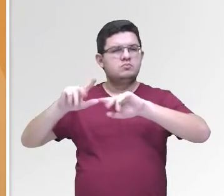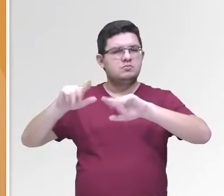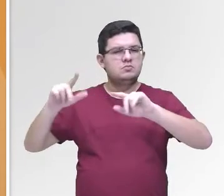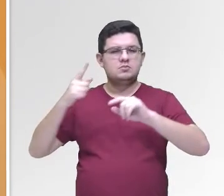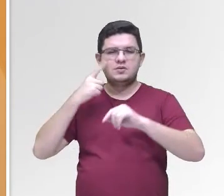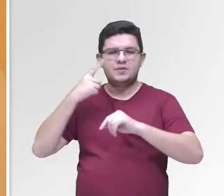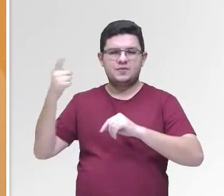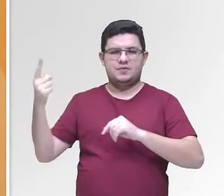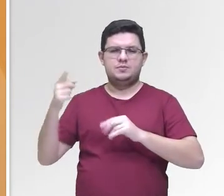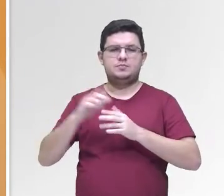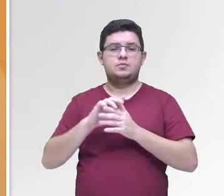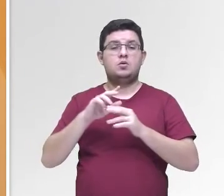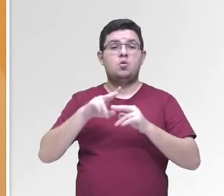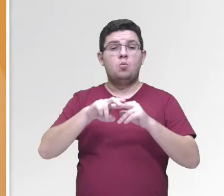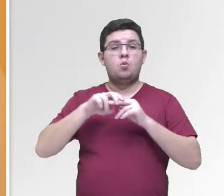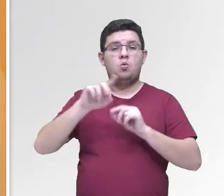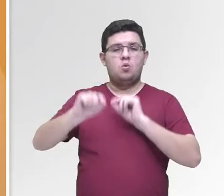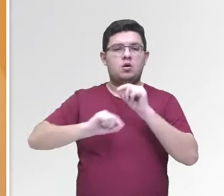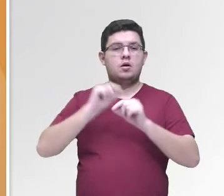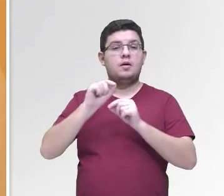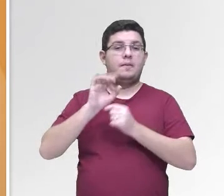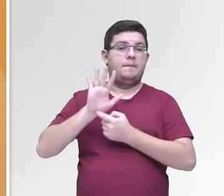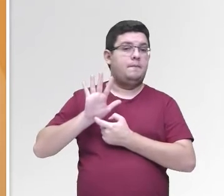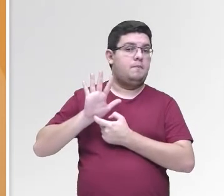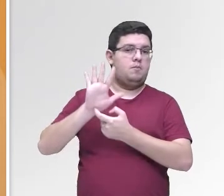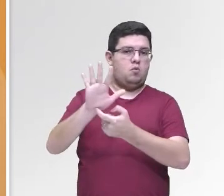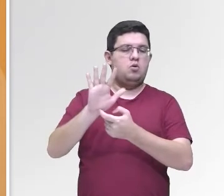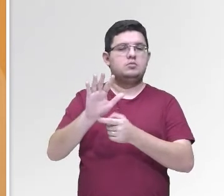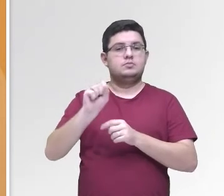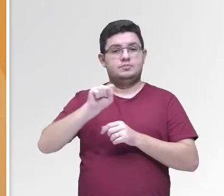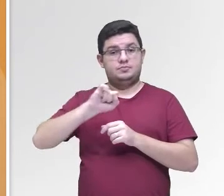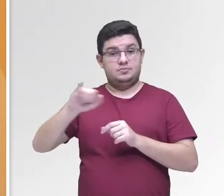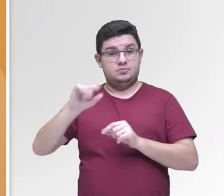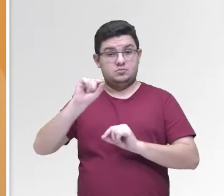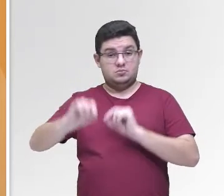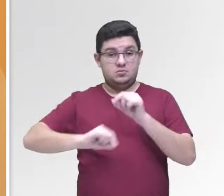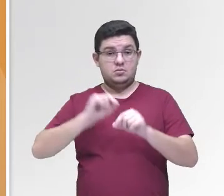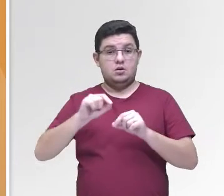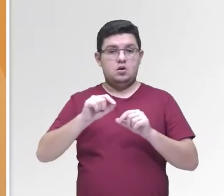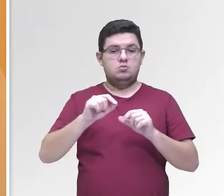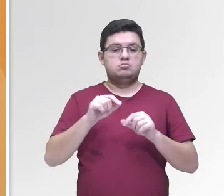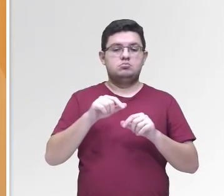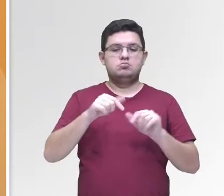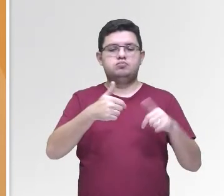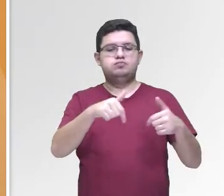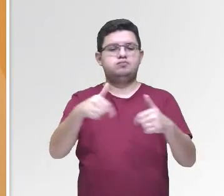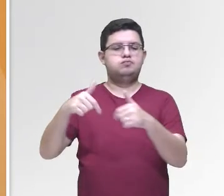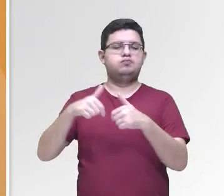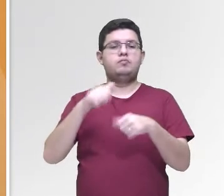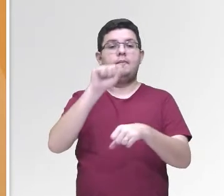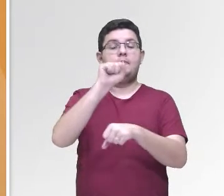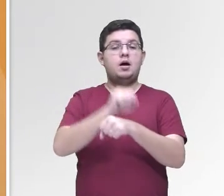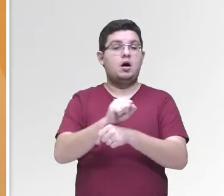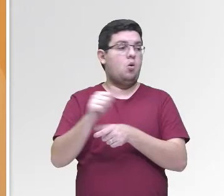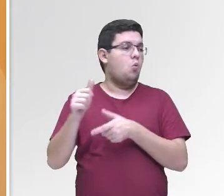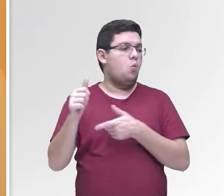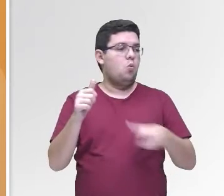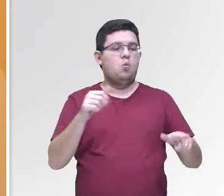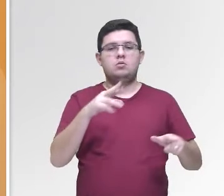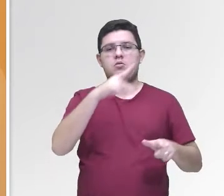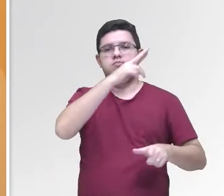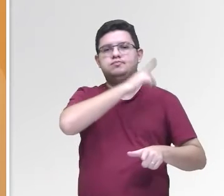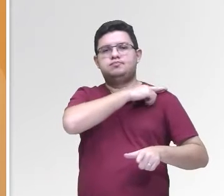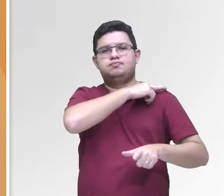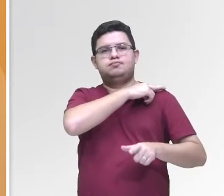vídeo, né? Justamente para mostrar que se a linha de montagem parasse, né, dava problema ali com